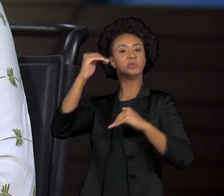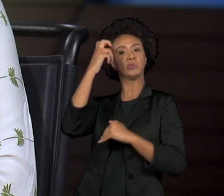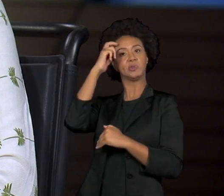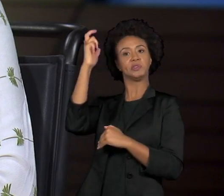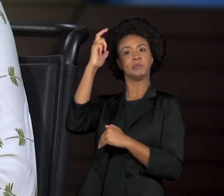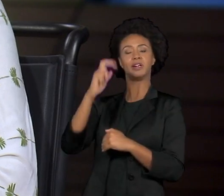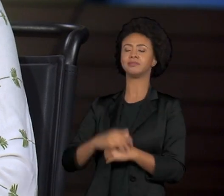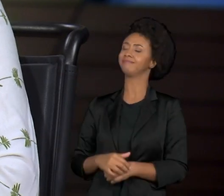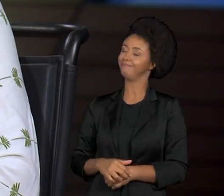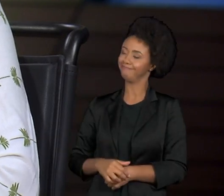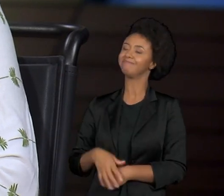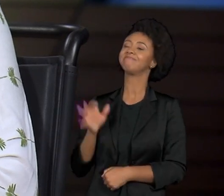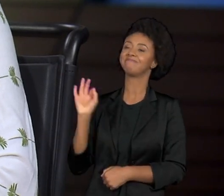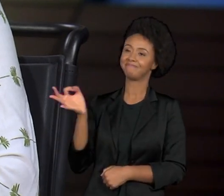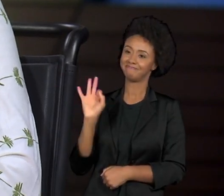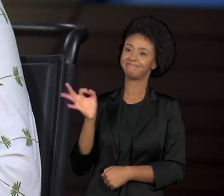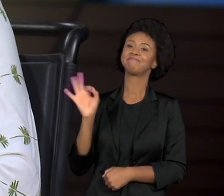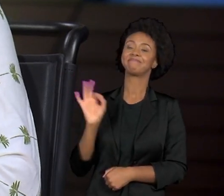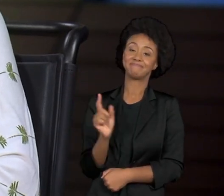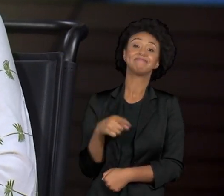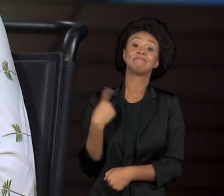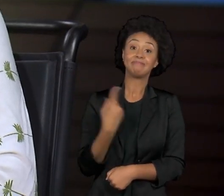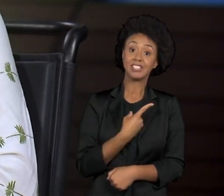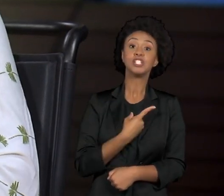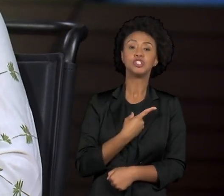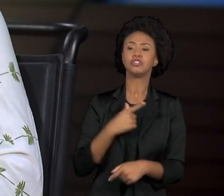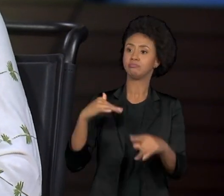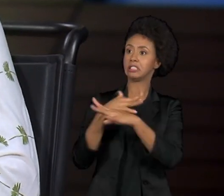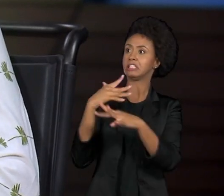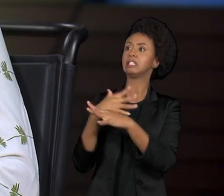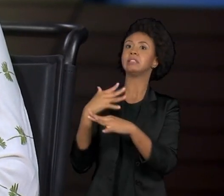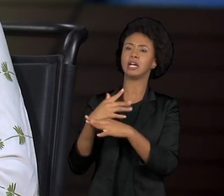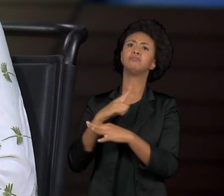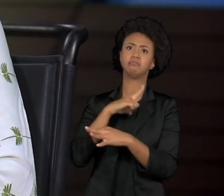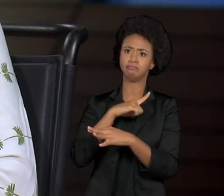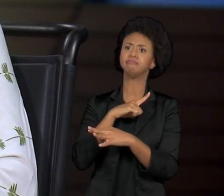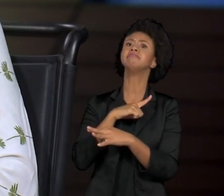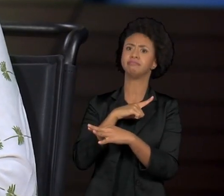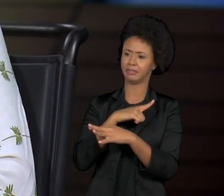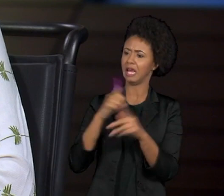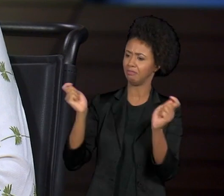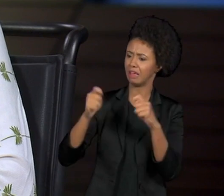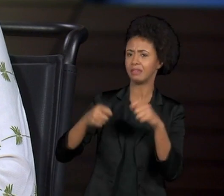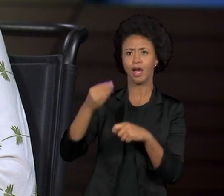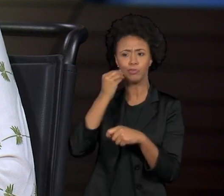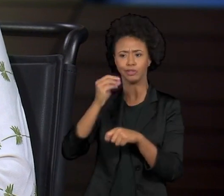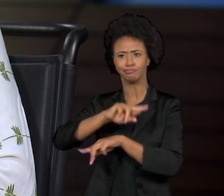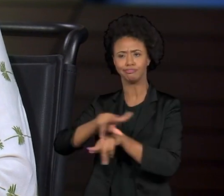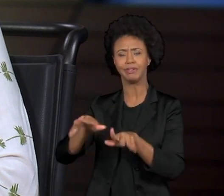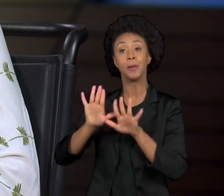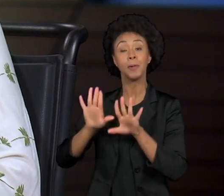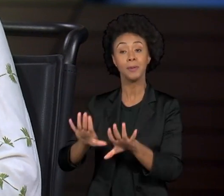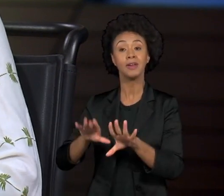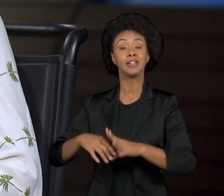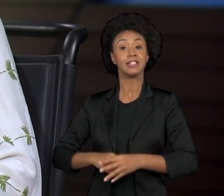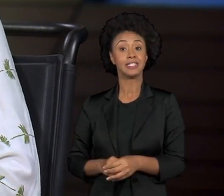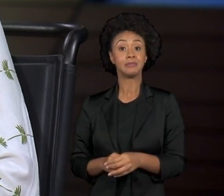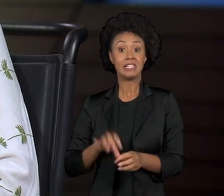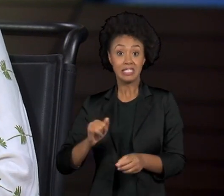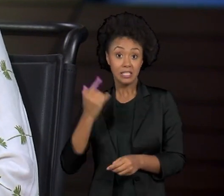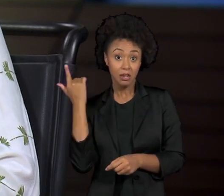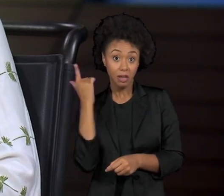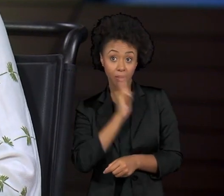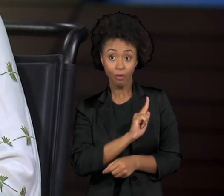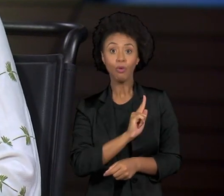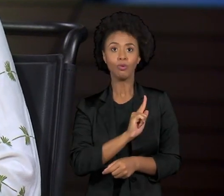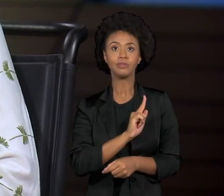verdade. Isso faz com que cada vez mais a cidade atraia mais pessoas. Realmente a cidade ela tem muitas possibilidades. Mas quem tem essa